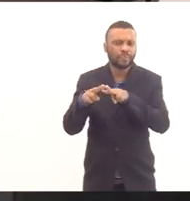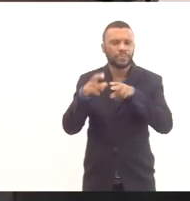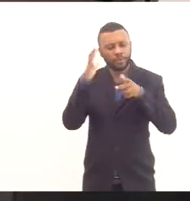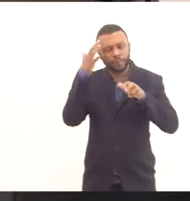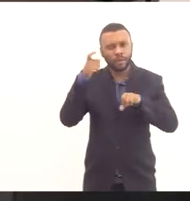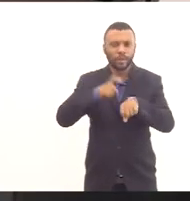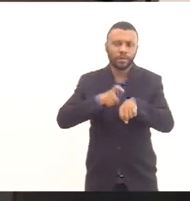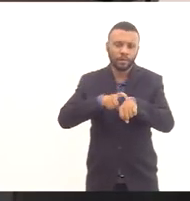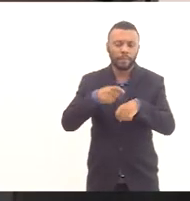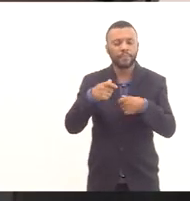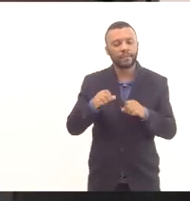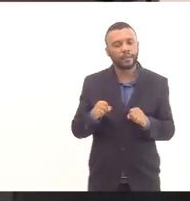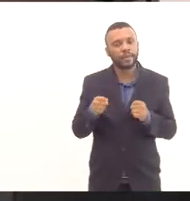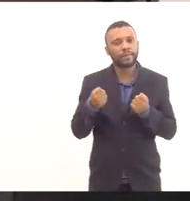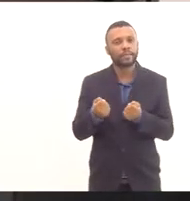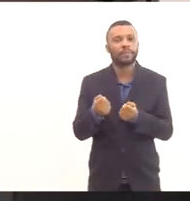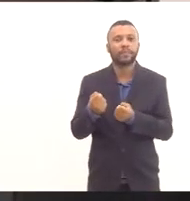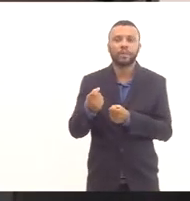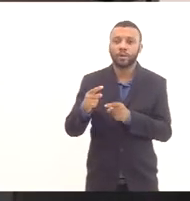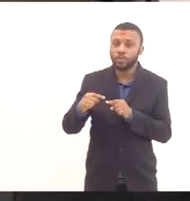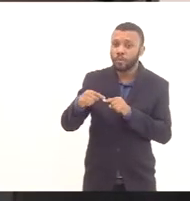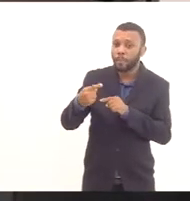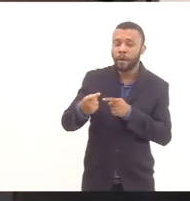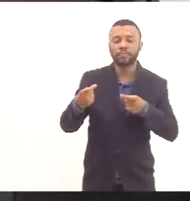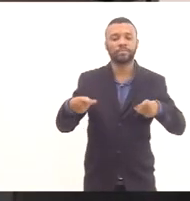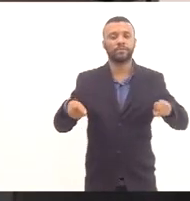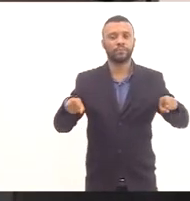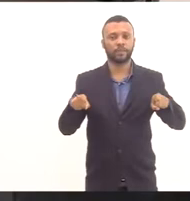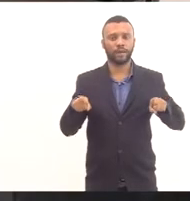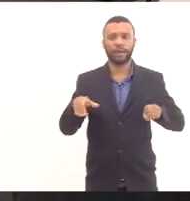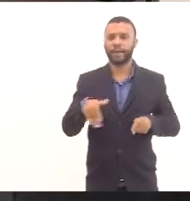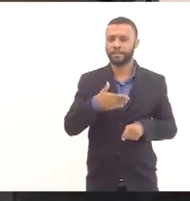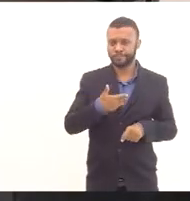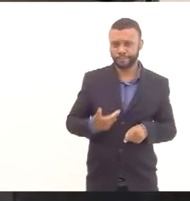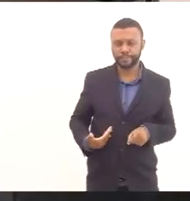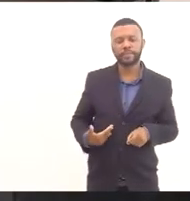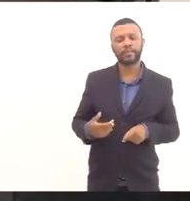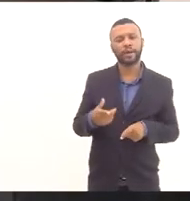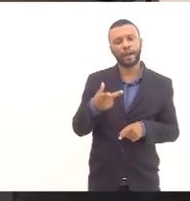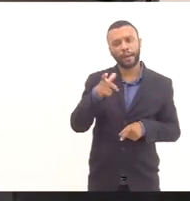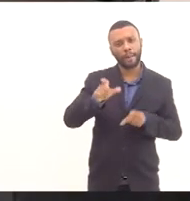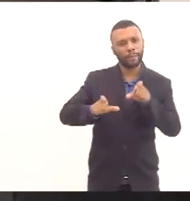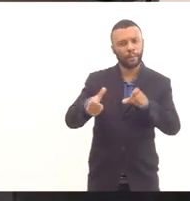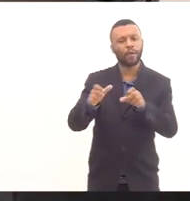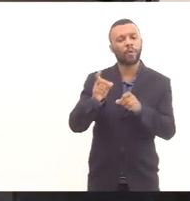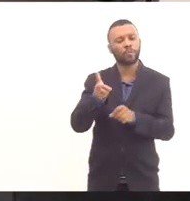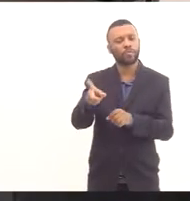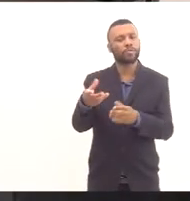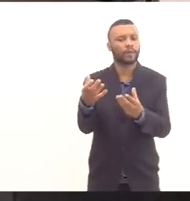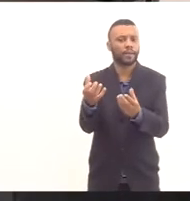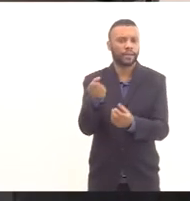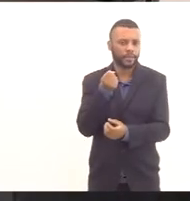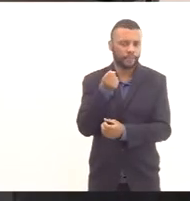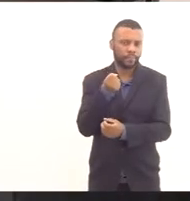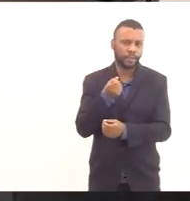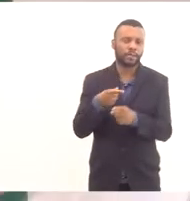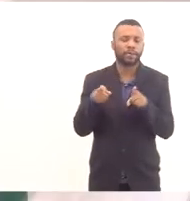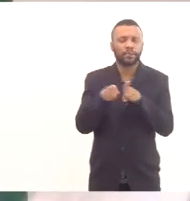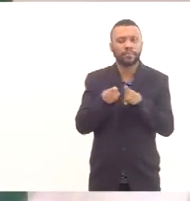orçamentariamente pelo menos mais no Próximo exercício que as pessoas possam continuar recebendo porque pelo visto eu até faço aqui